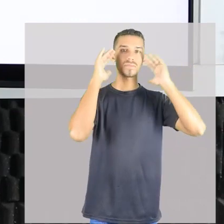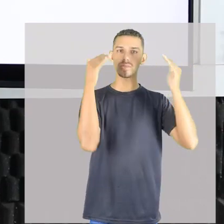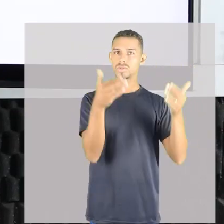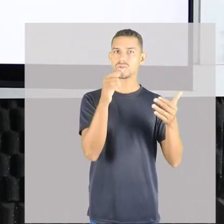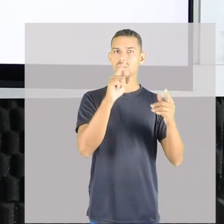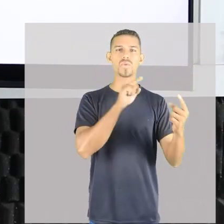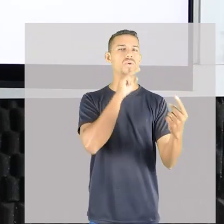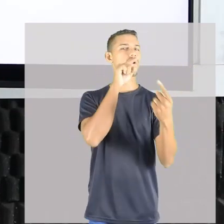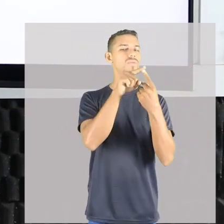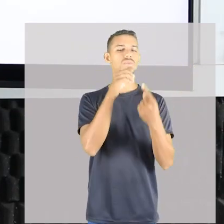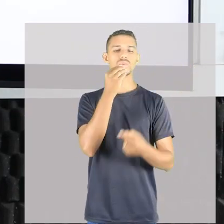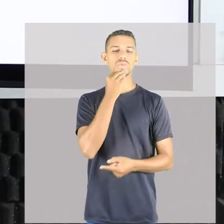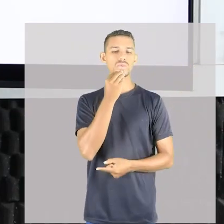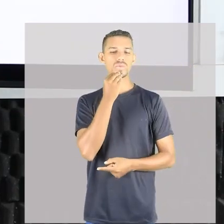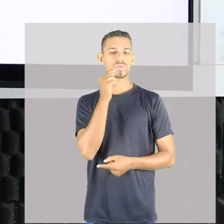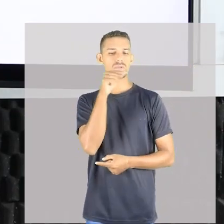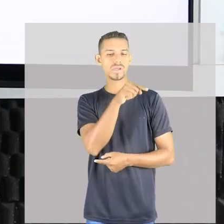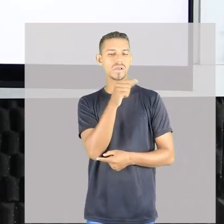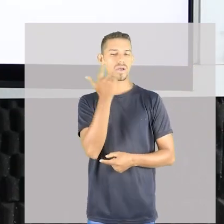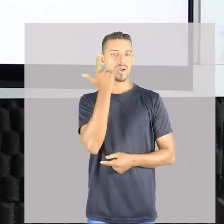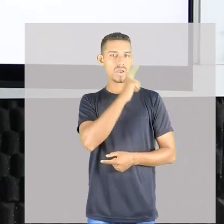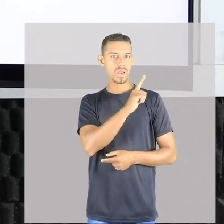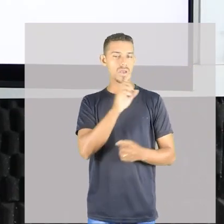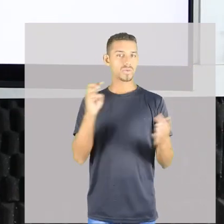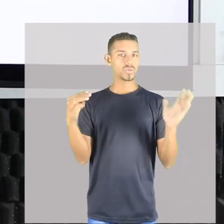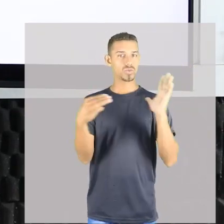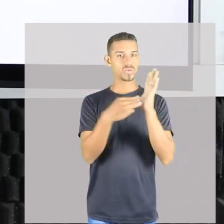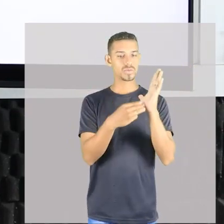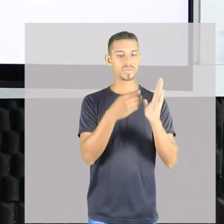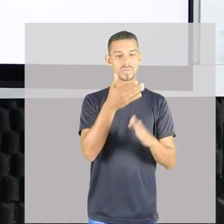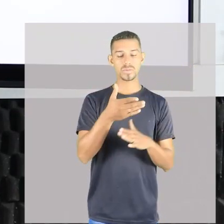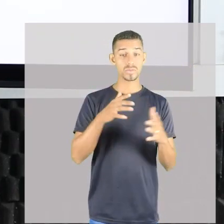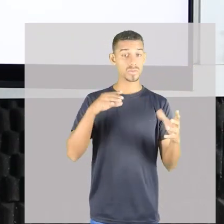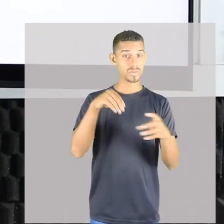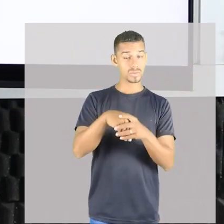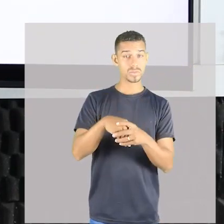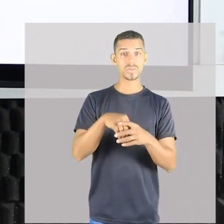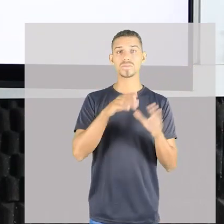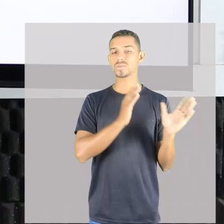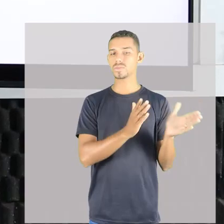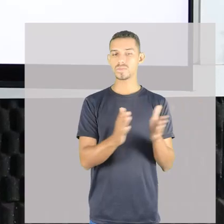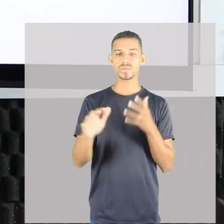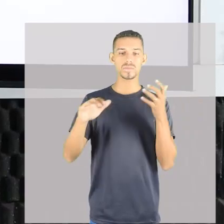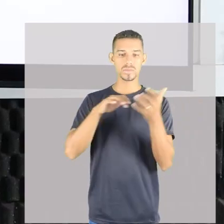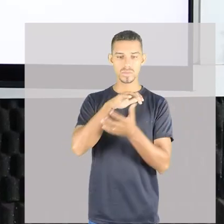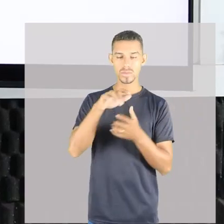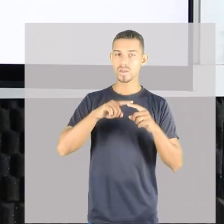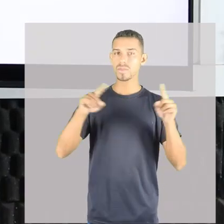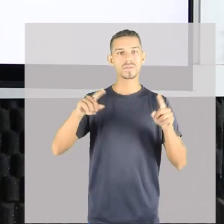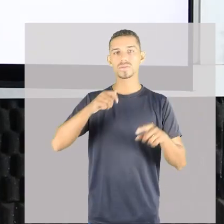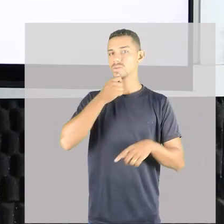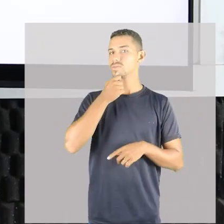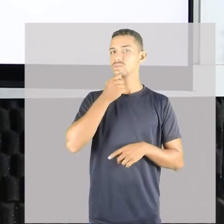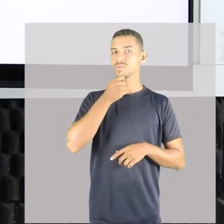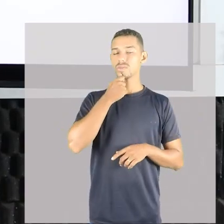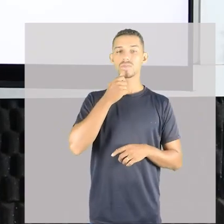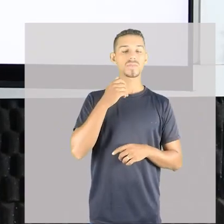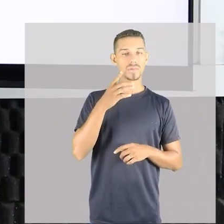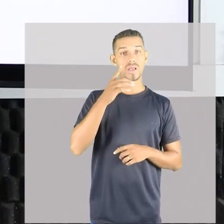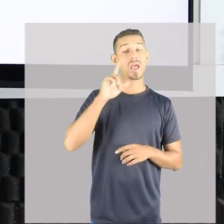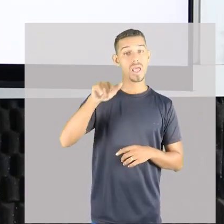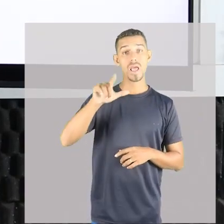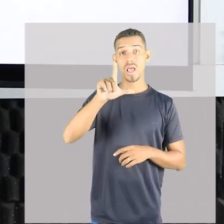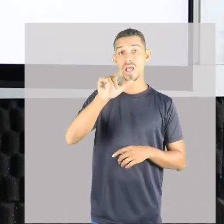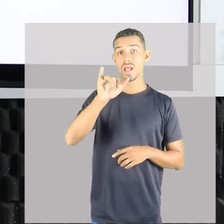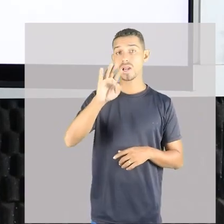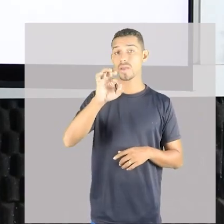o objetivo daqueles que estavam dentro desse processo revolucionário. Mas ainda não era o ideal, por isso que é uma fase